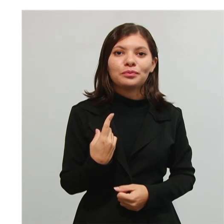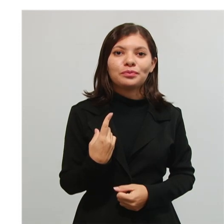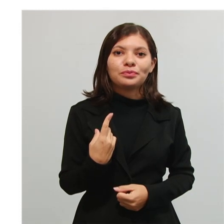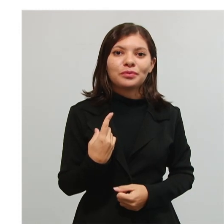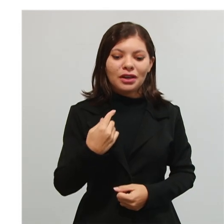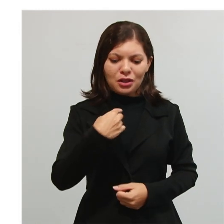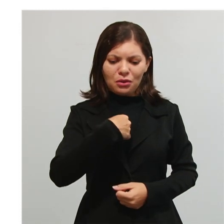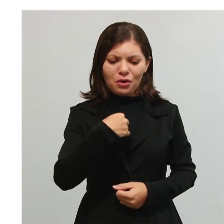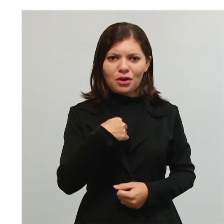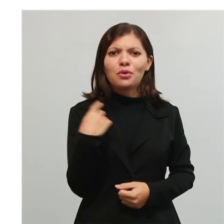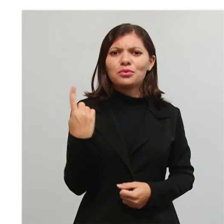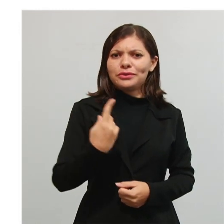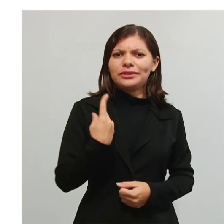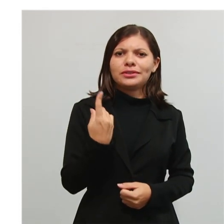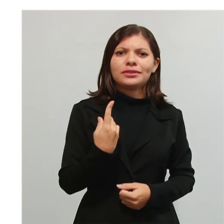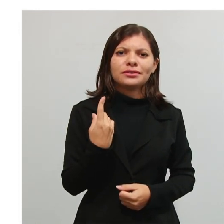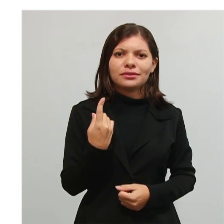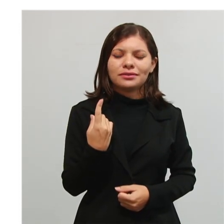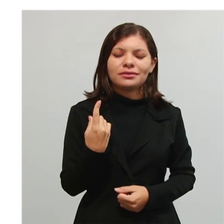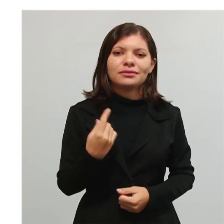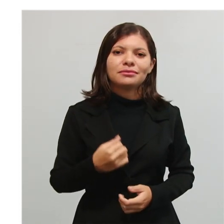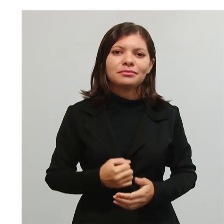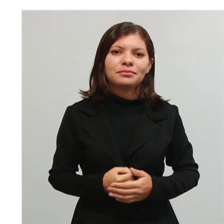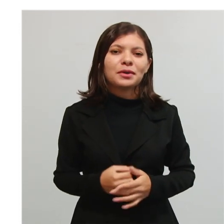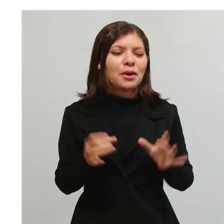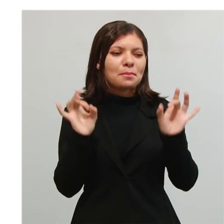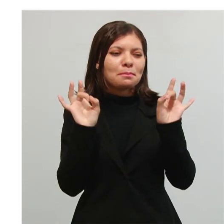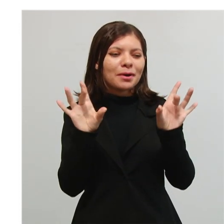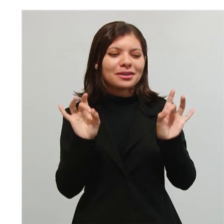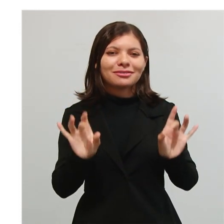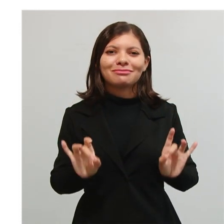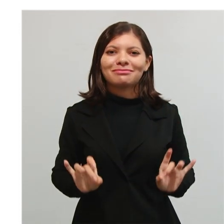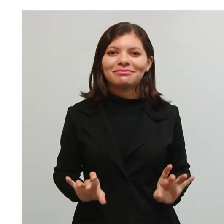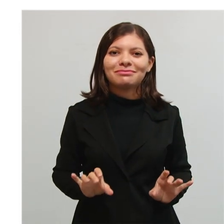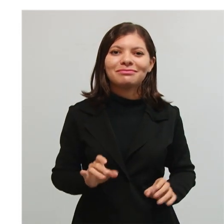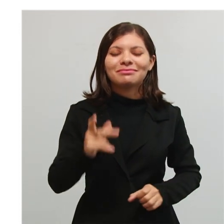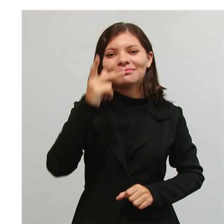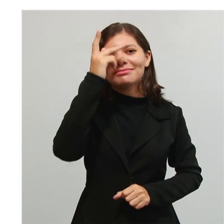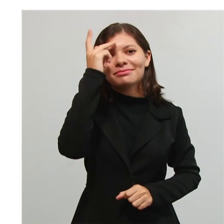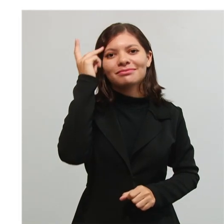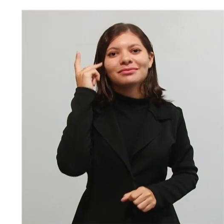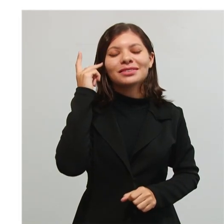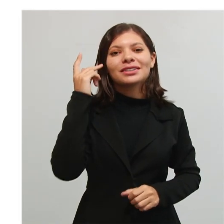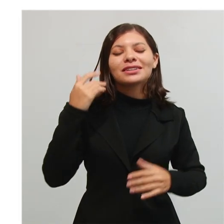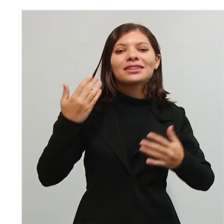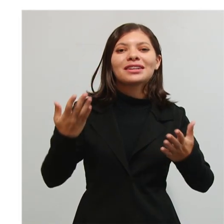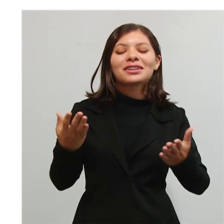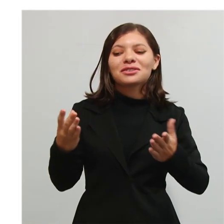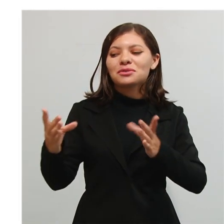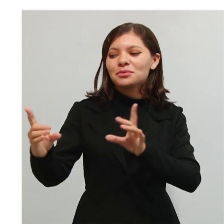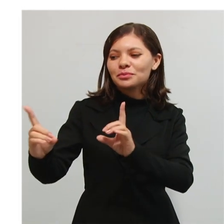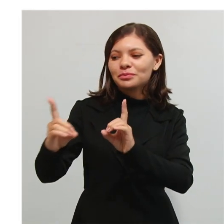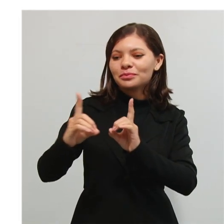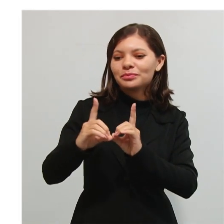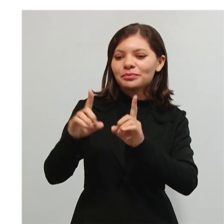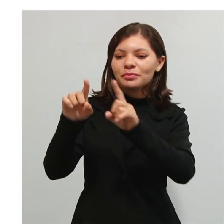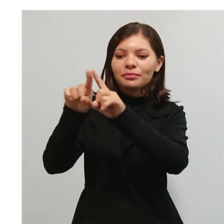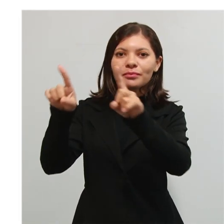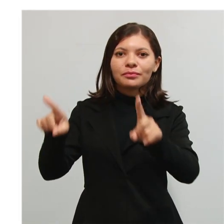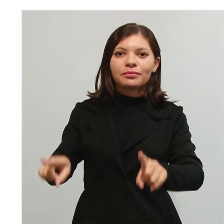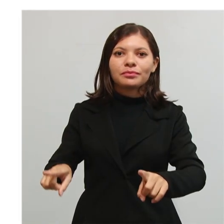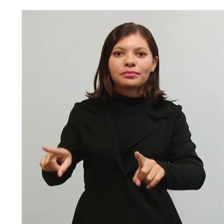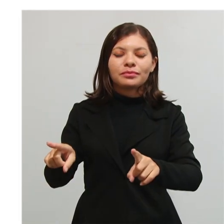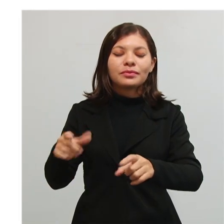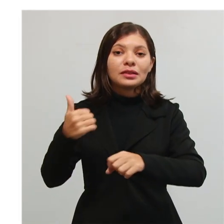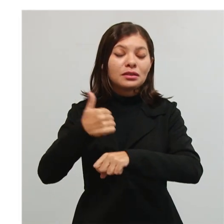únicos né uma pessoa única uma pessoa especial então atendente seja qual for a profissão